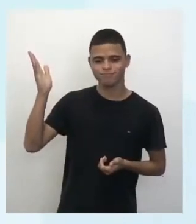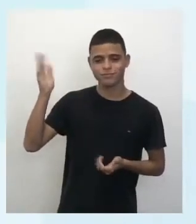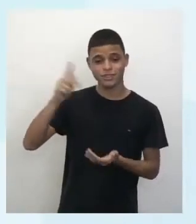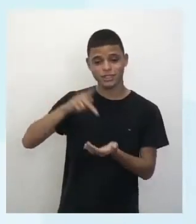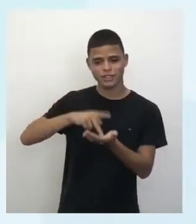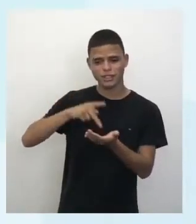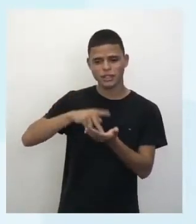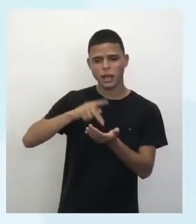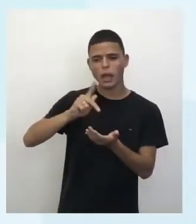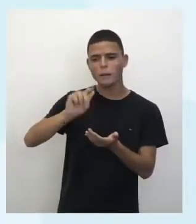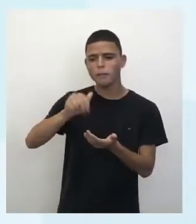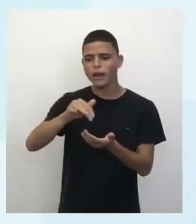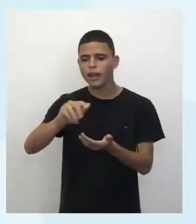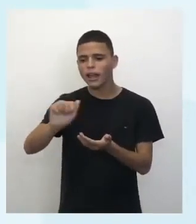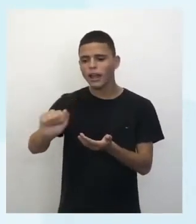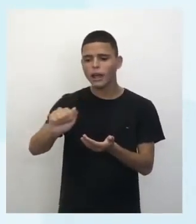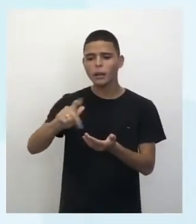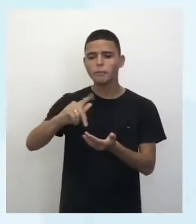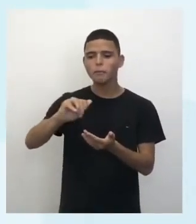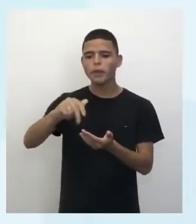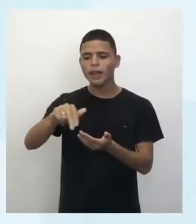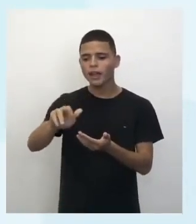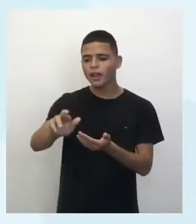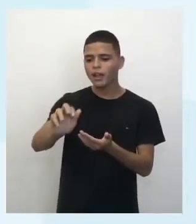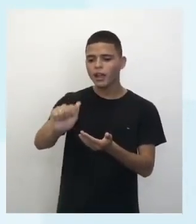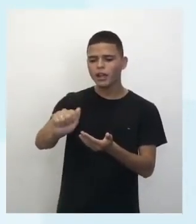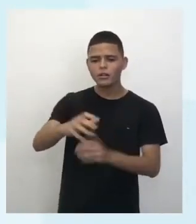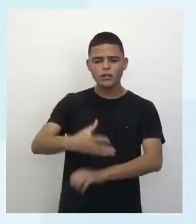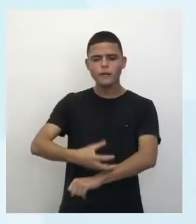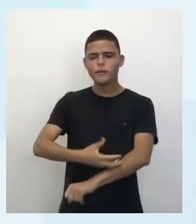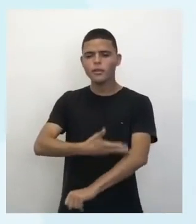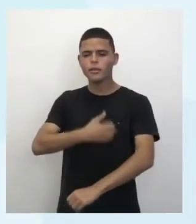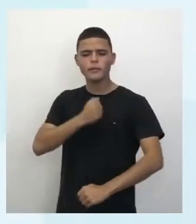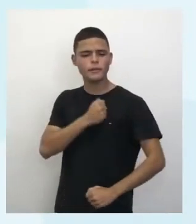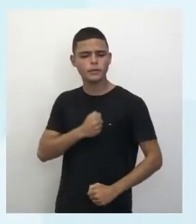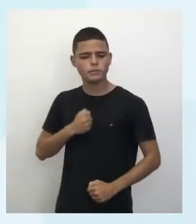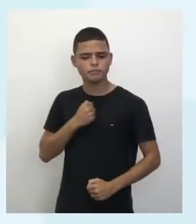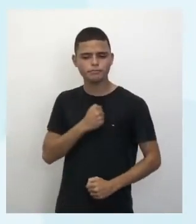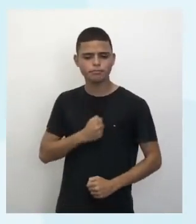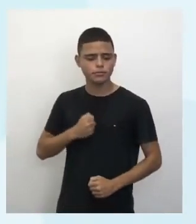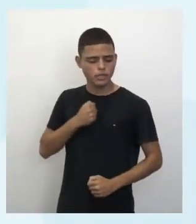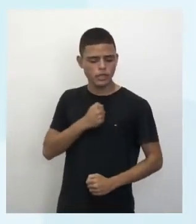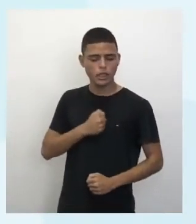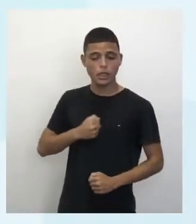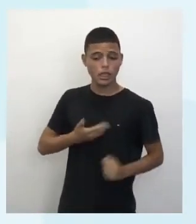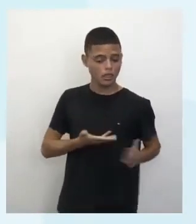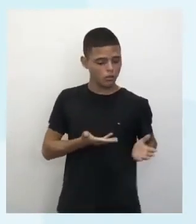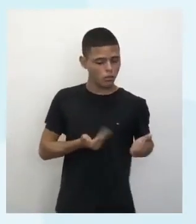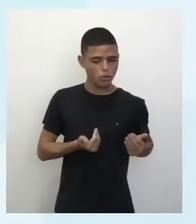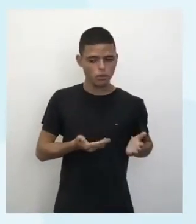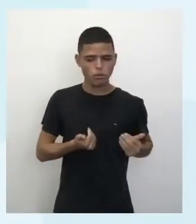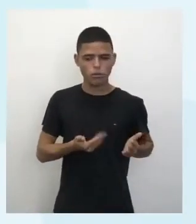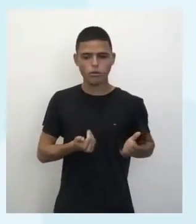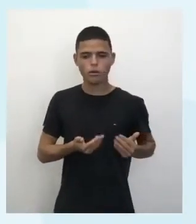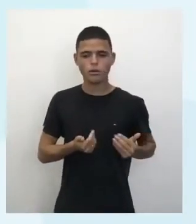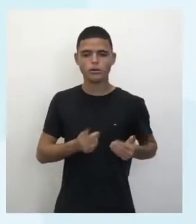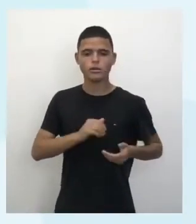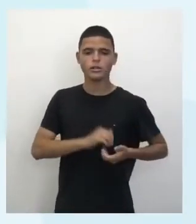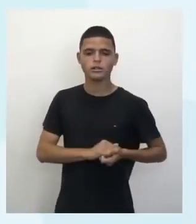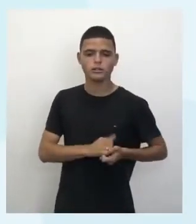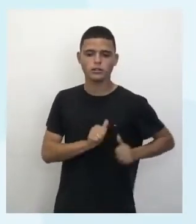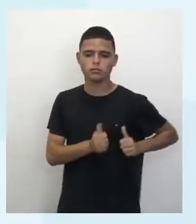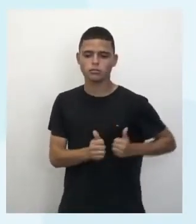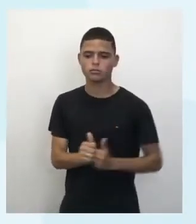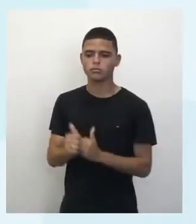Real Paranapiacaba que me faz lembrar também muitas coisas, faz sentir muitas coisas, saudade quando fui jovem, né? Naquele tempo que ela fazia trilha. Ai, a